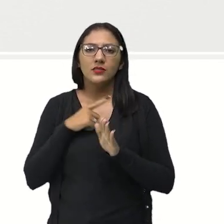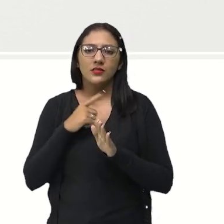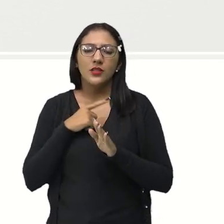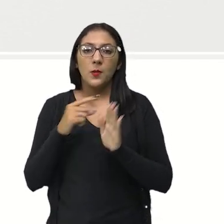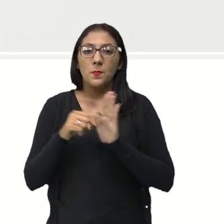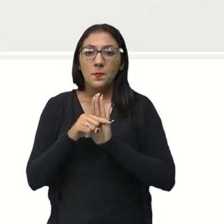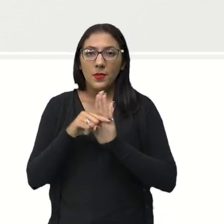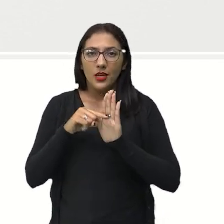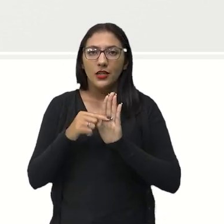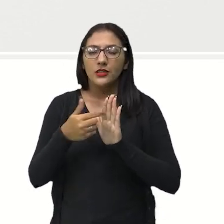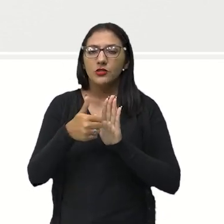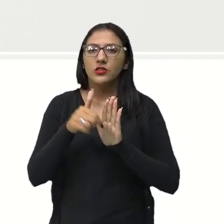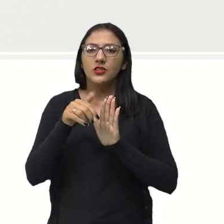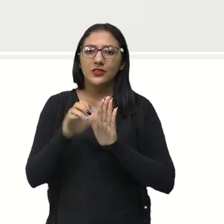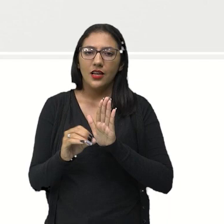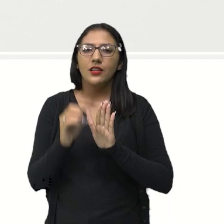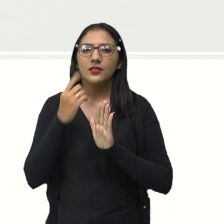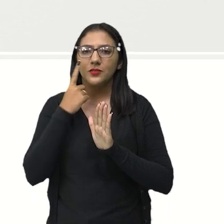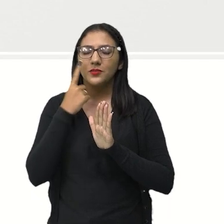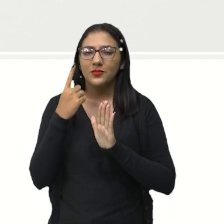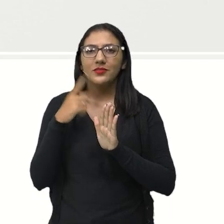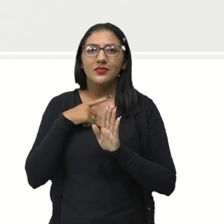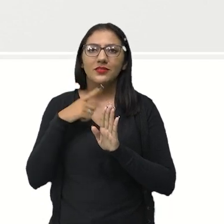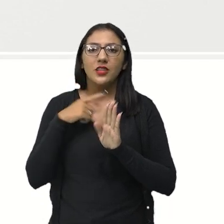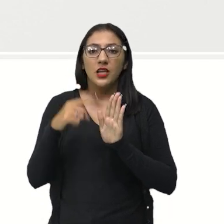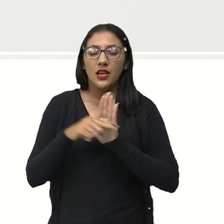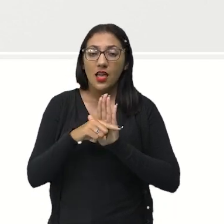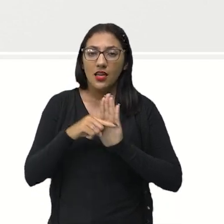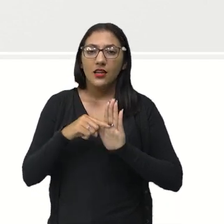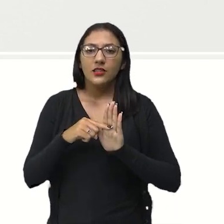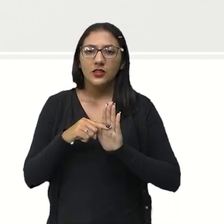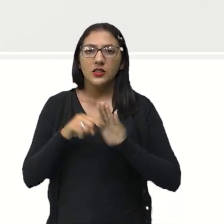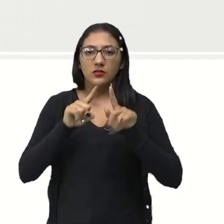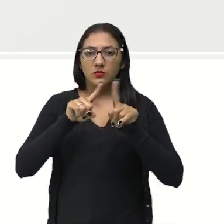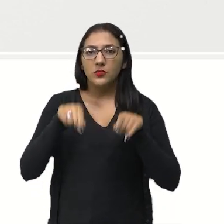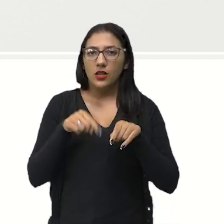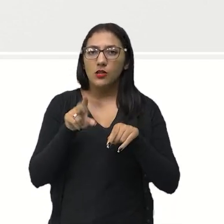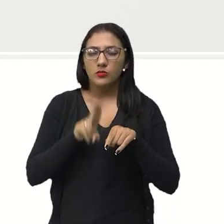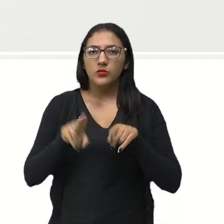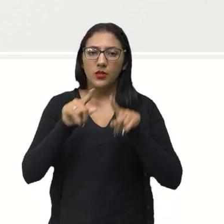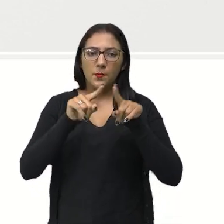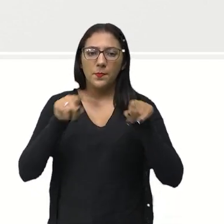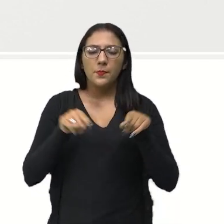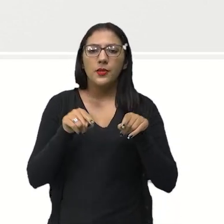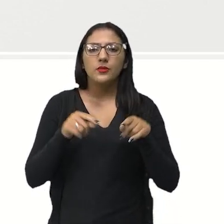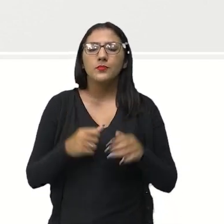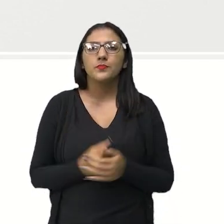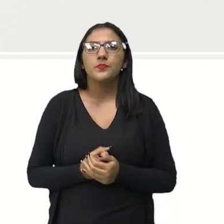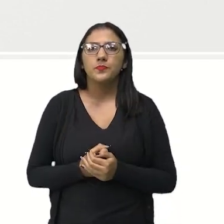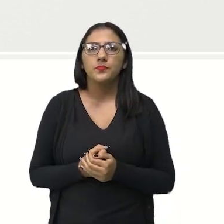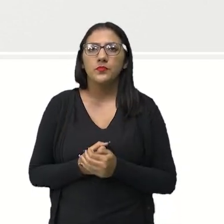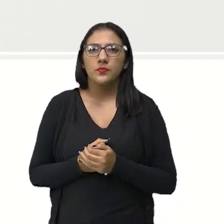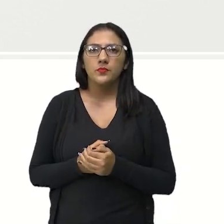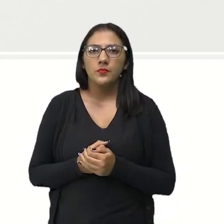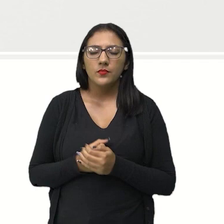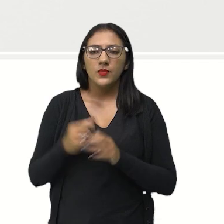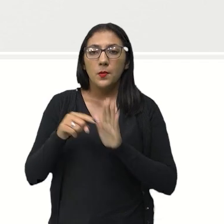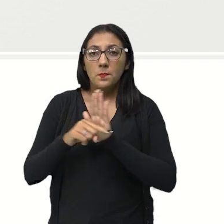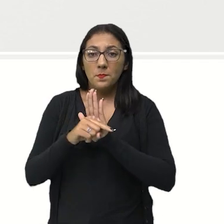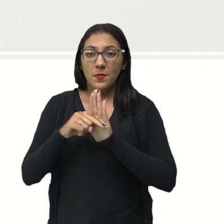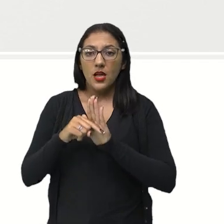é menos 10, tá? É negativo 10. Menos, agora,